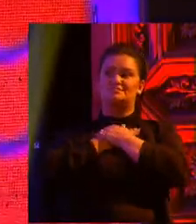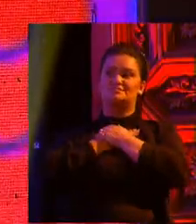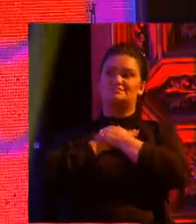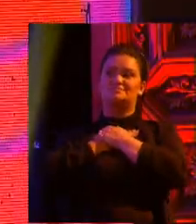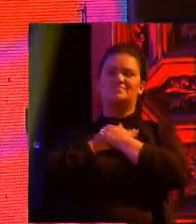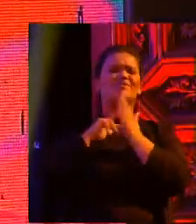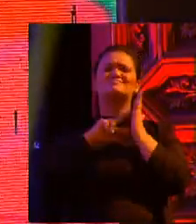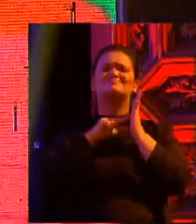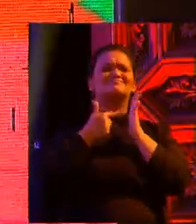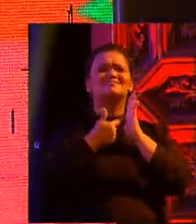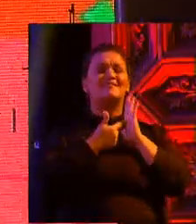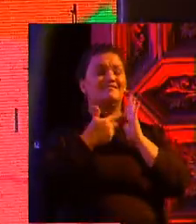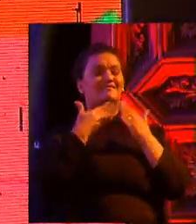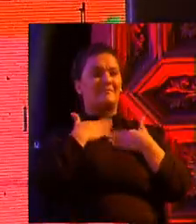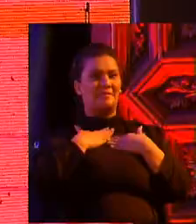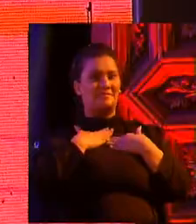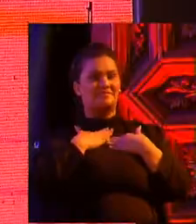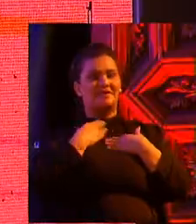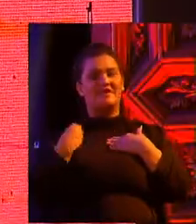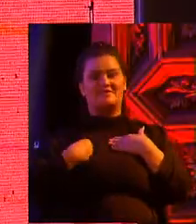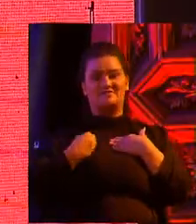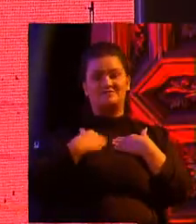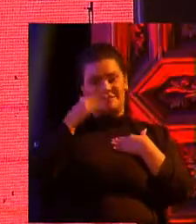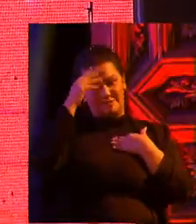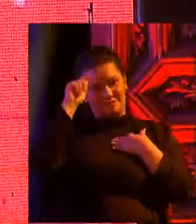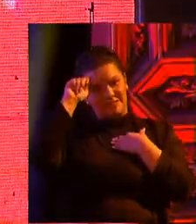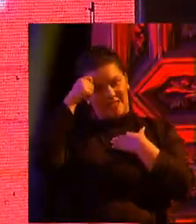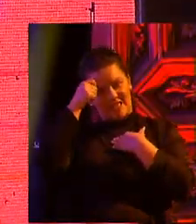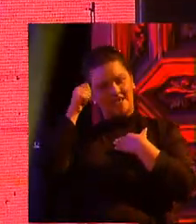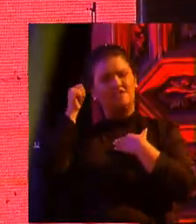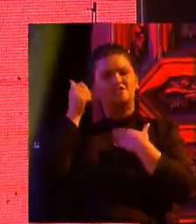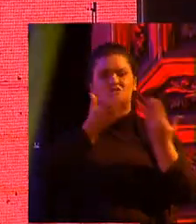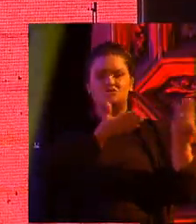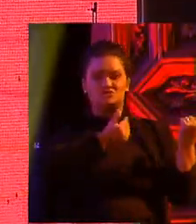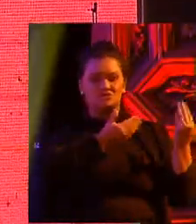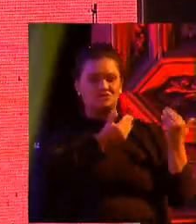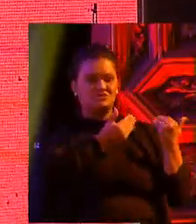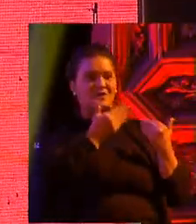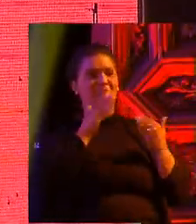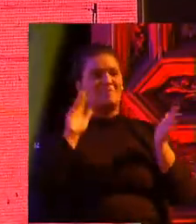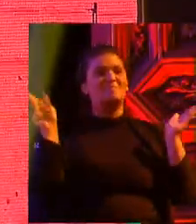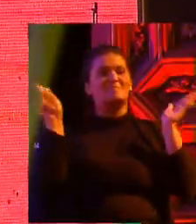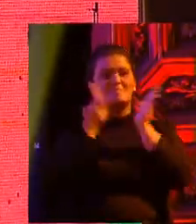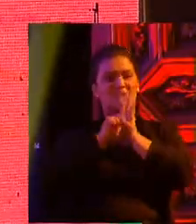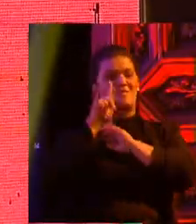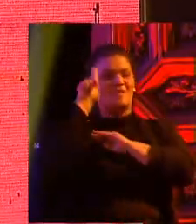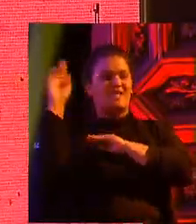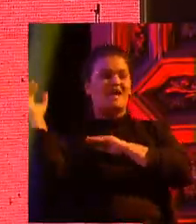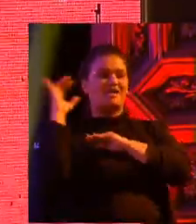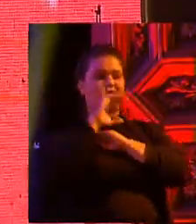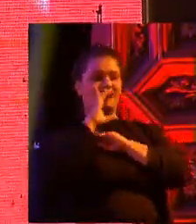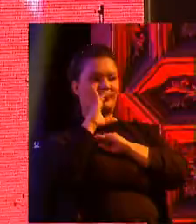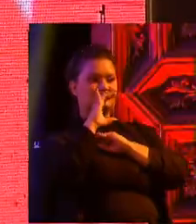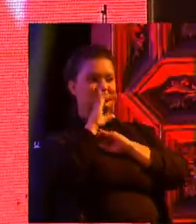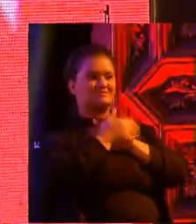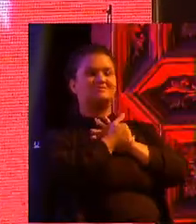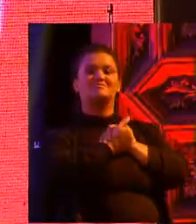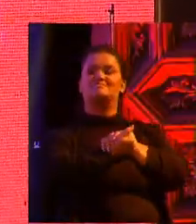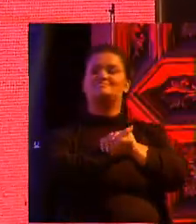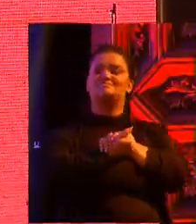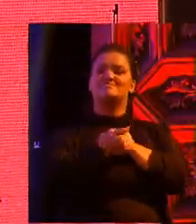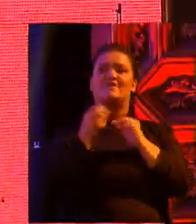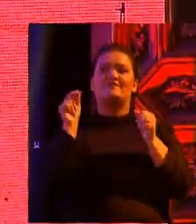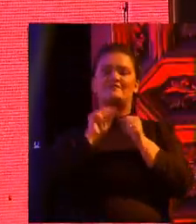isso significa na vida de uma jovem negra e coraciense. E, enfim, que faz